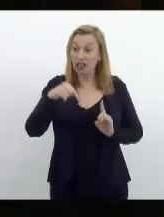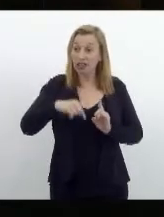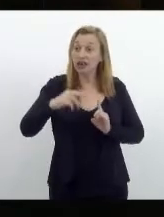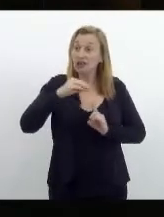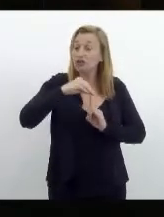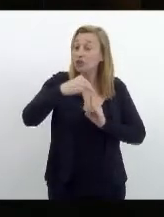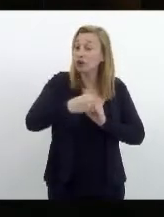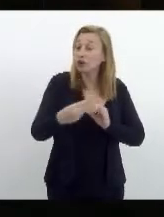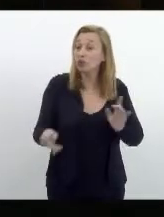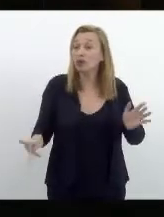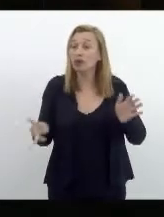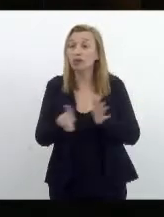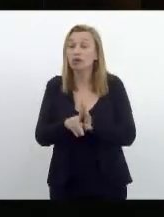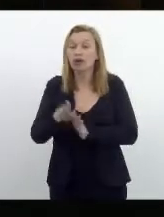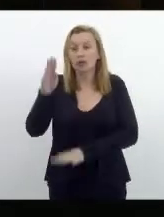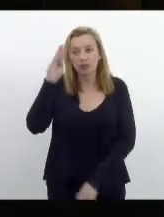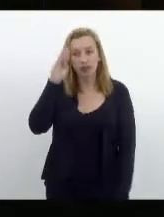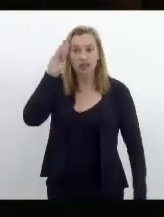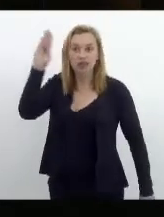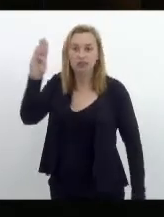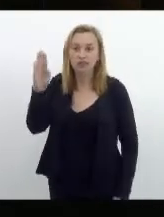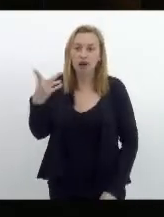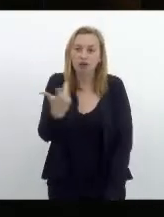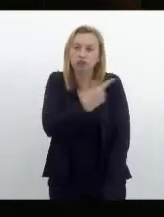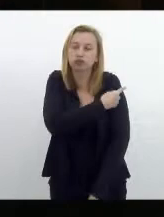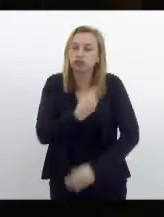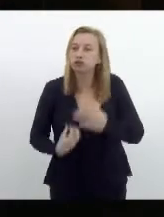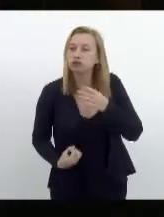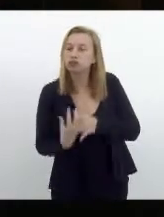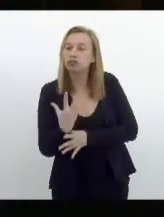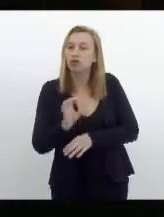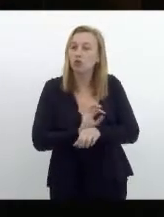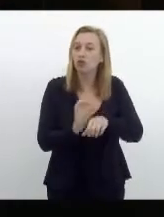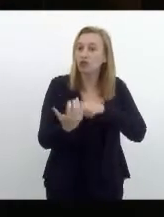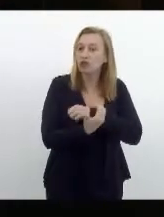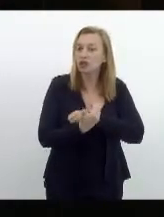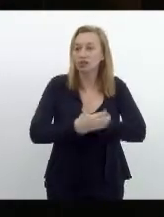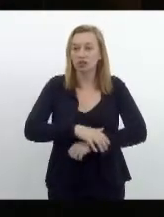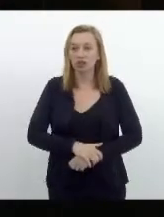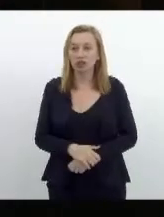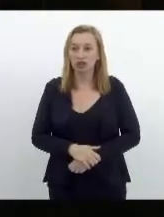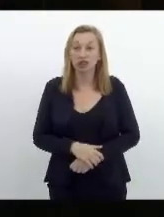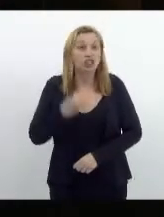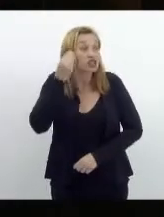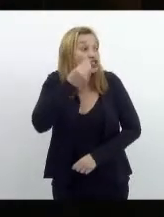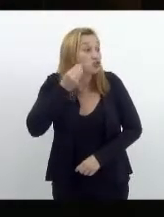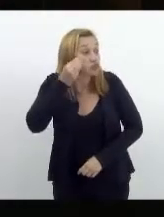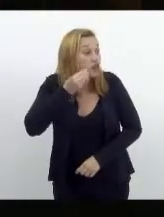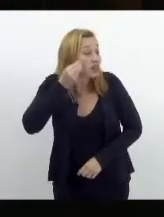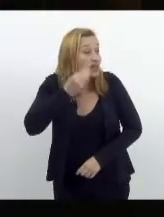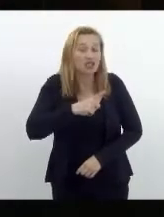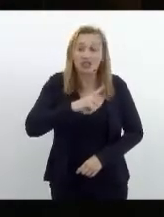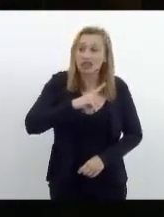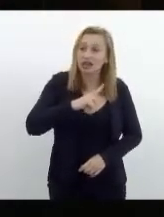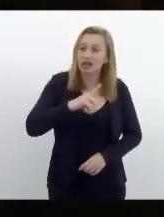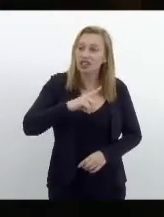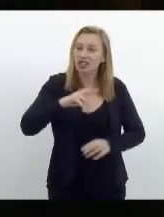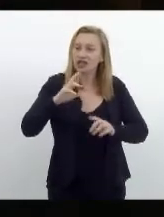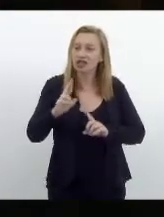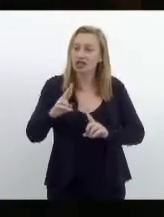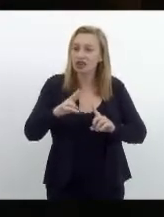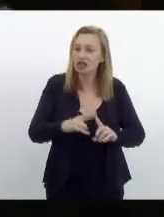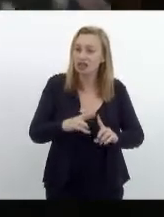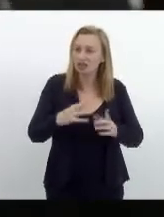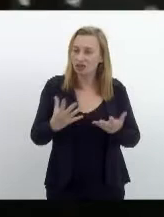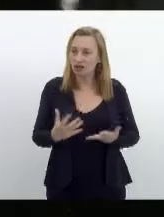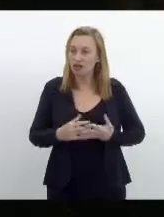a principal produtora de vacina para a Covid-19 e experiência que se reflete em todo o